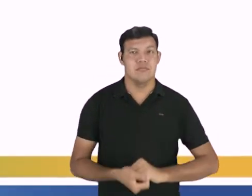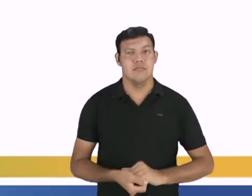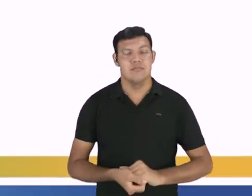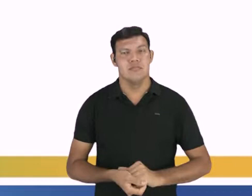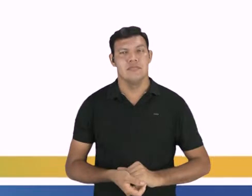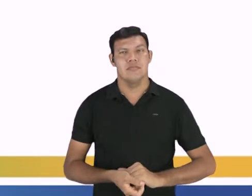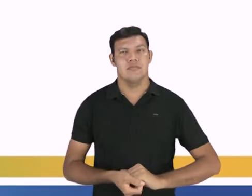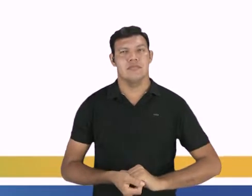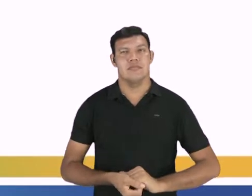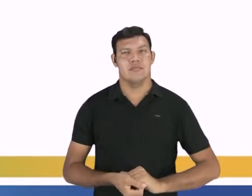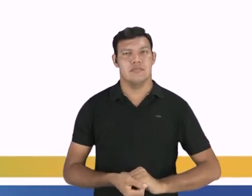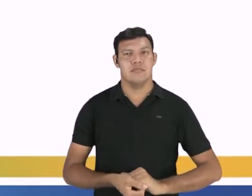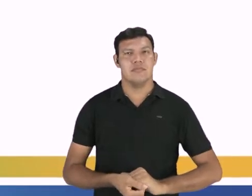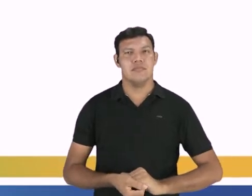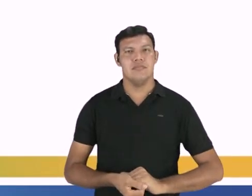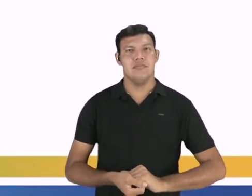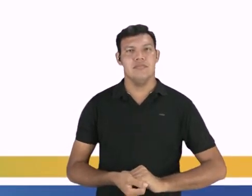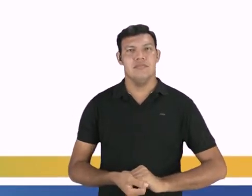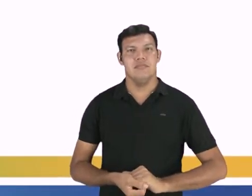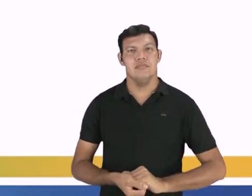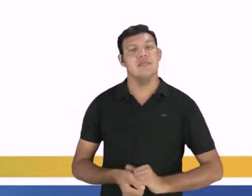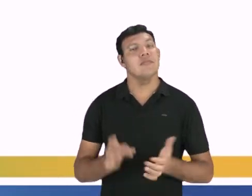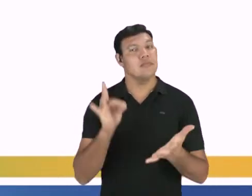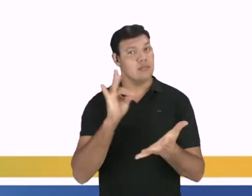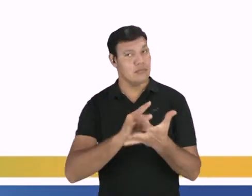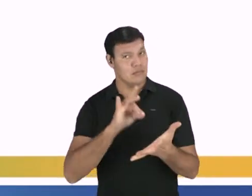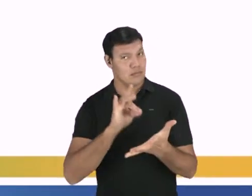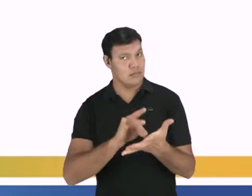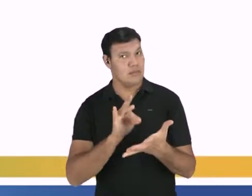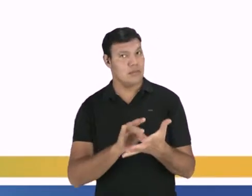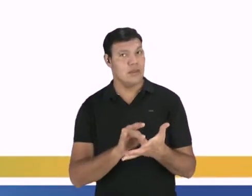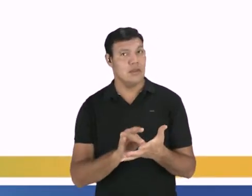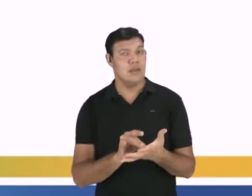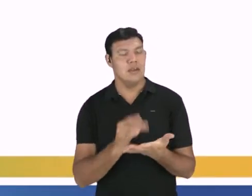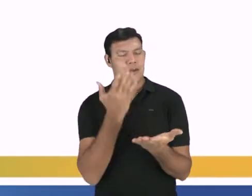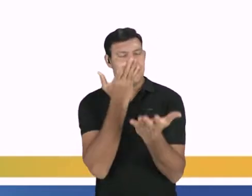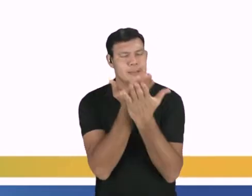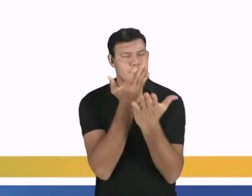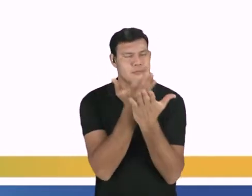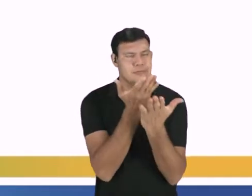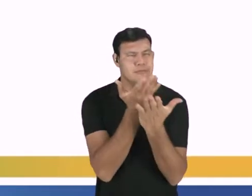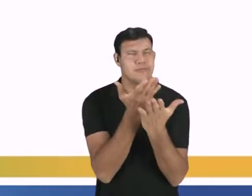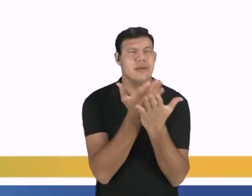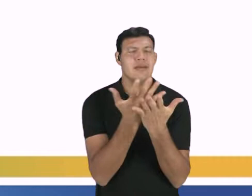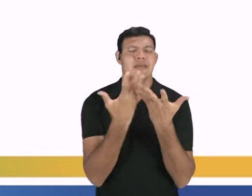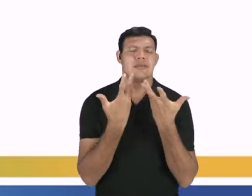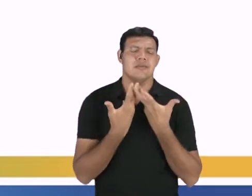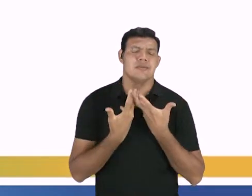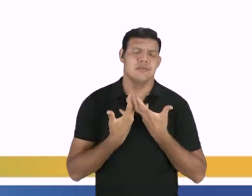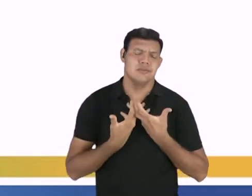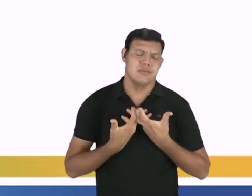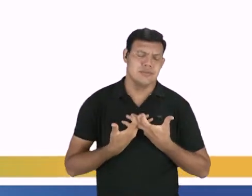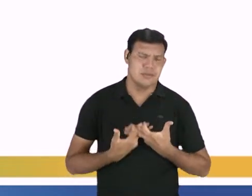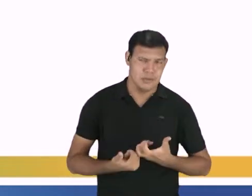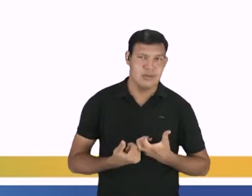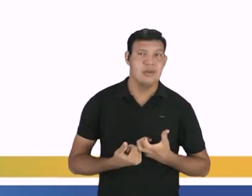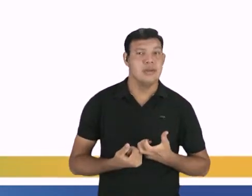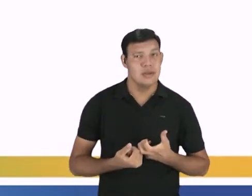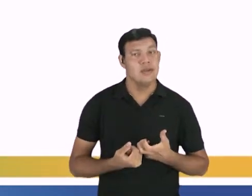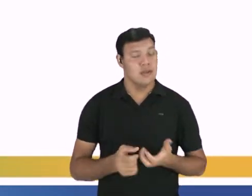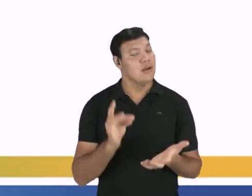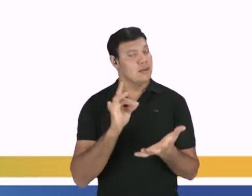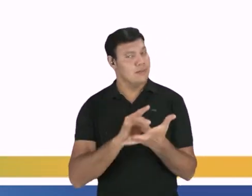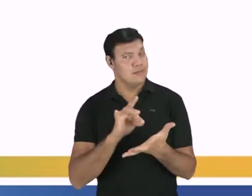uma verdade, algo verdadeiro. Quando se estuda muito, fica-se cansado, sim. Então,